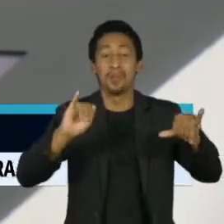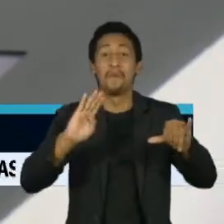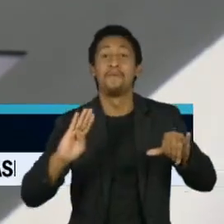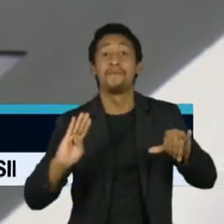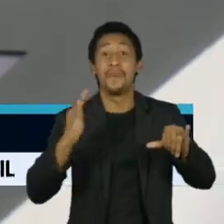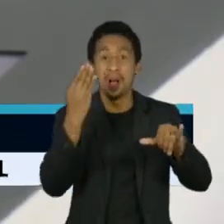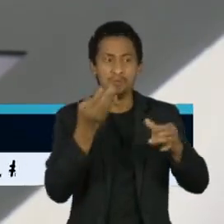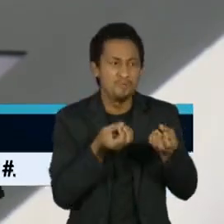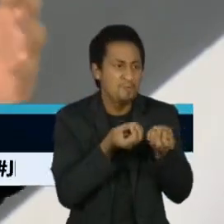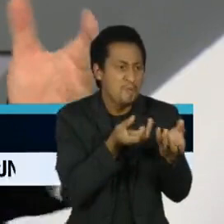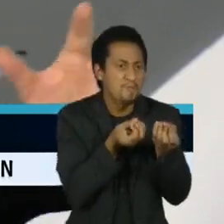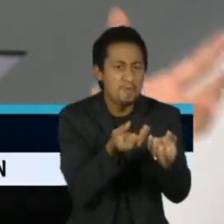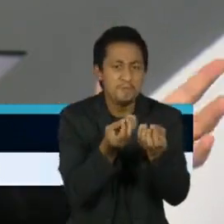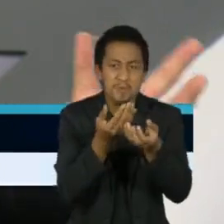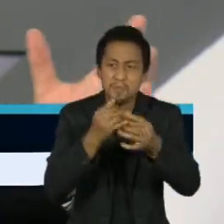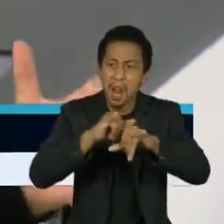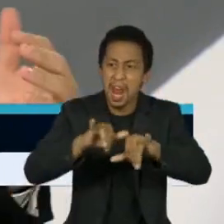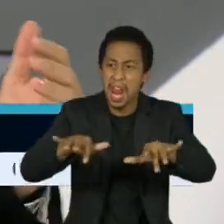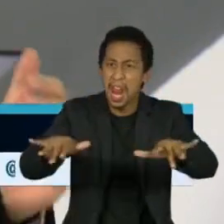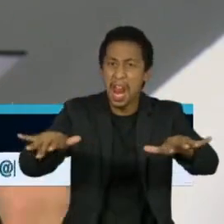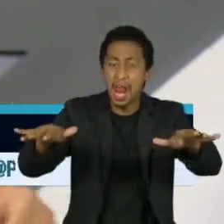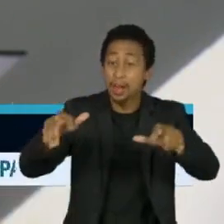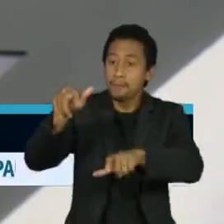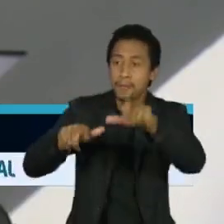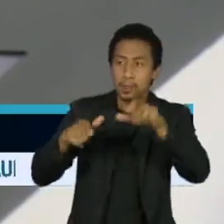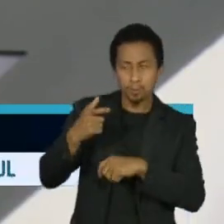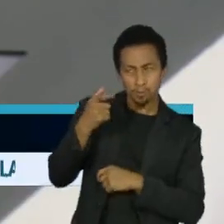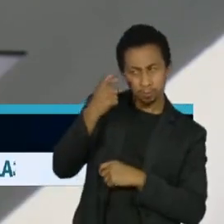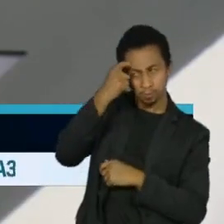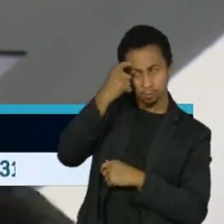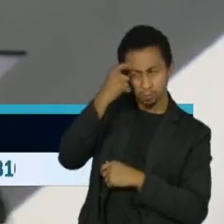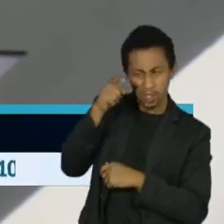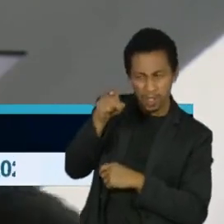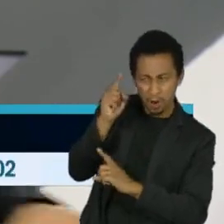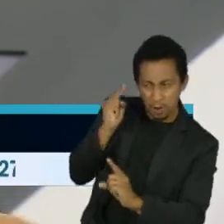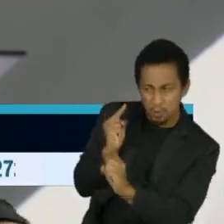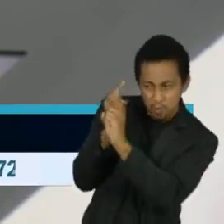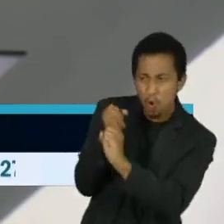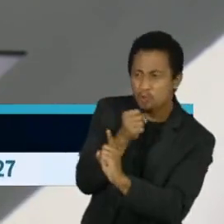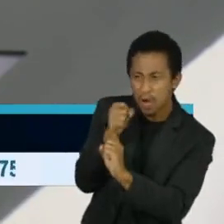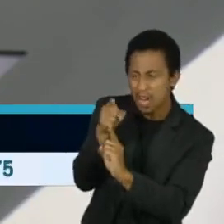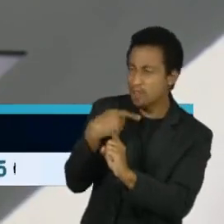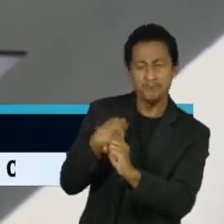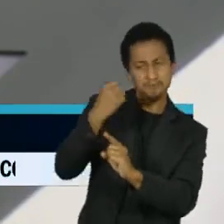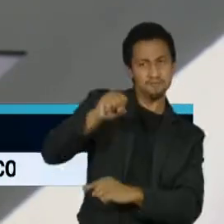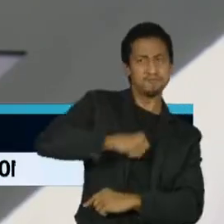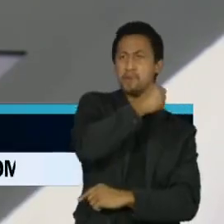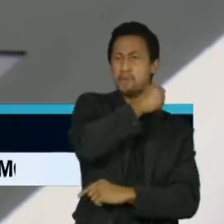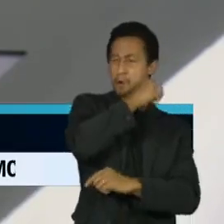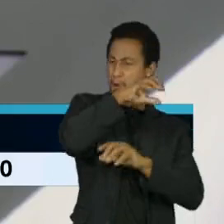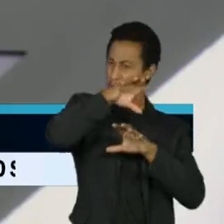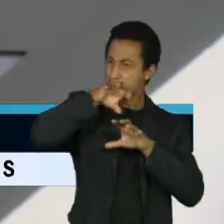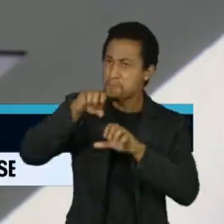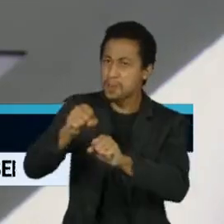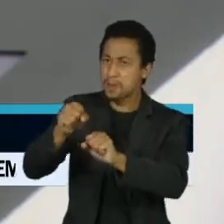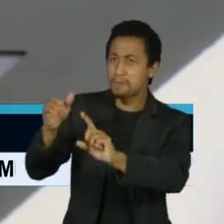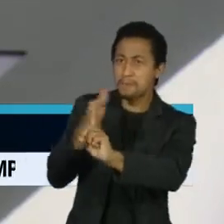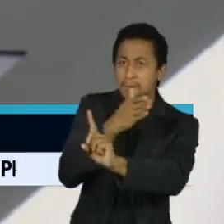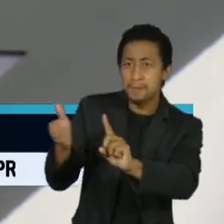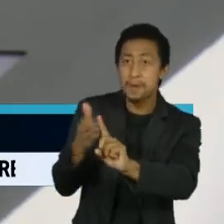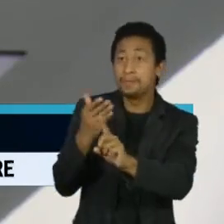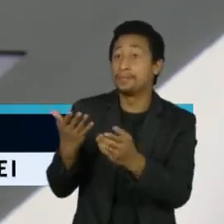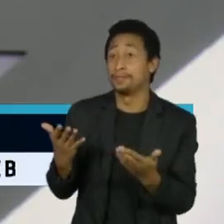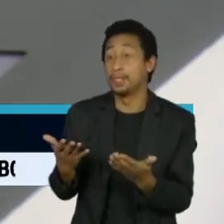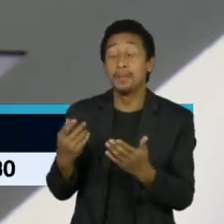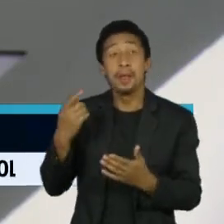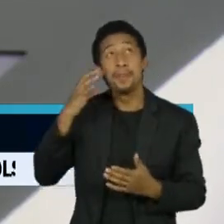seguidores dele com essa informação através dessa tática de forma que essa pessoa quando encontrar um Jornalista seguidor direitos humanos e atacar ele